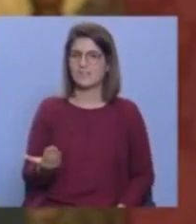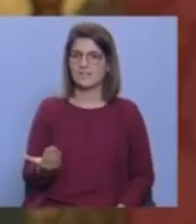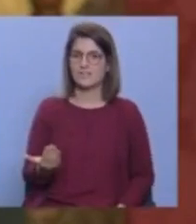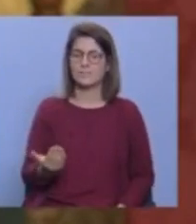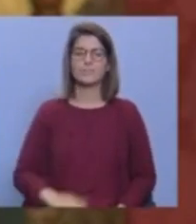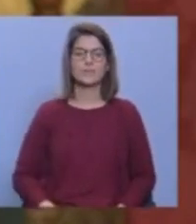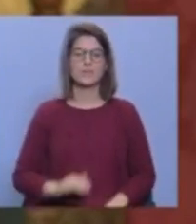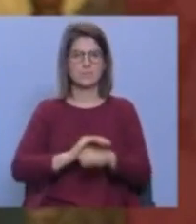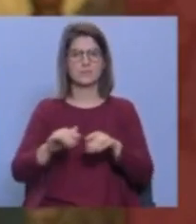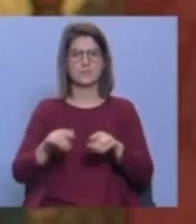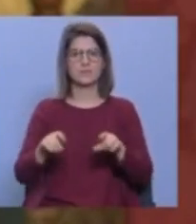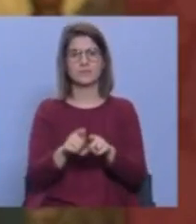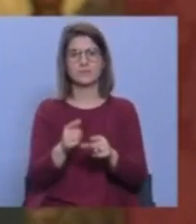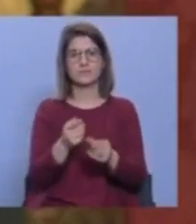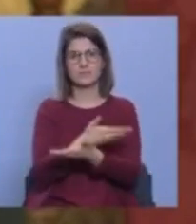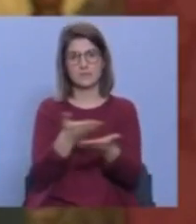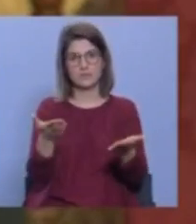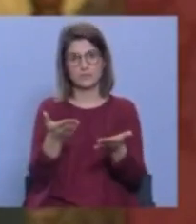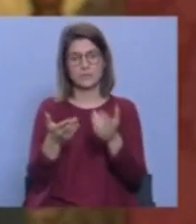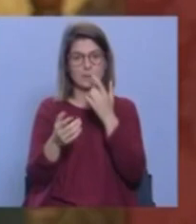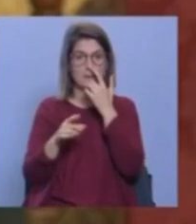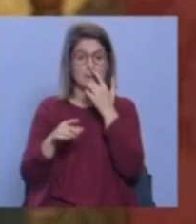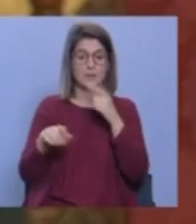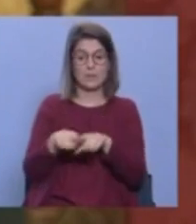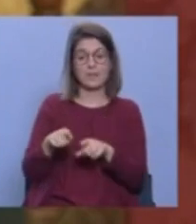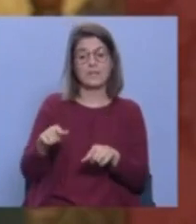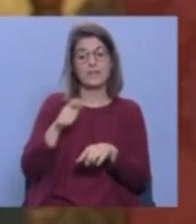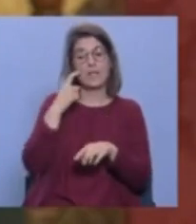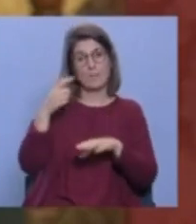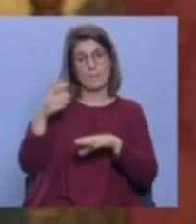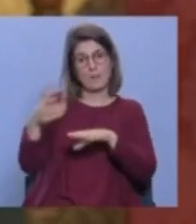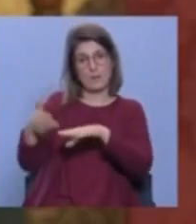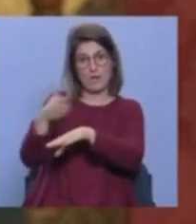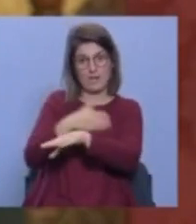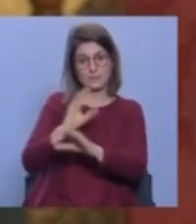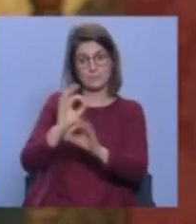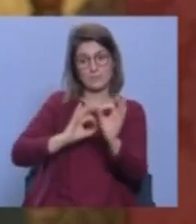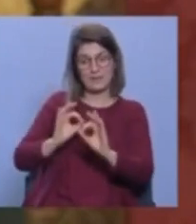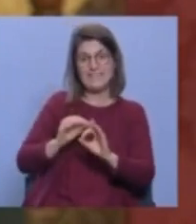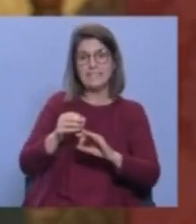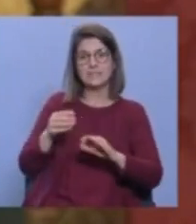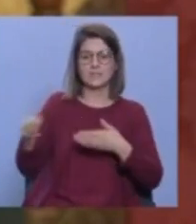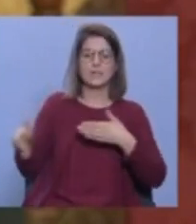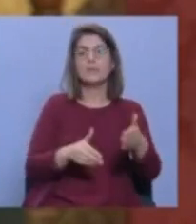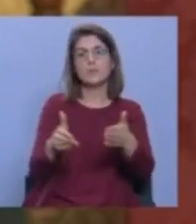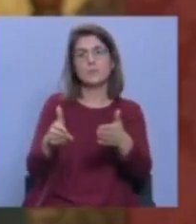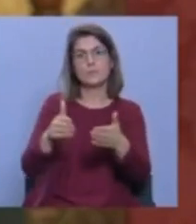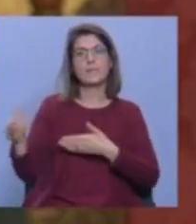Queridos irmãos, é tudo um caminho, a quaresma. Um caminho de cura.